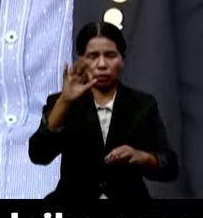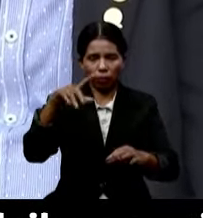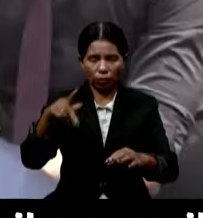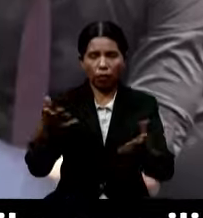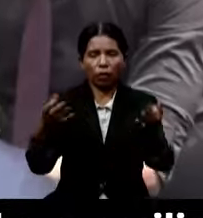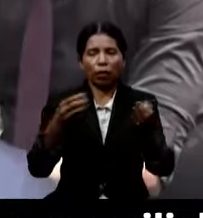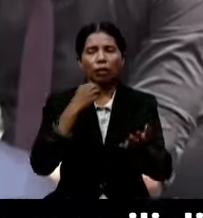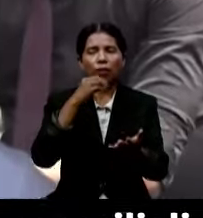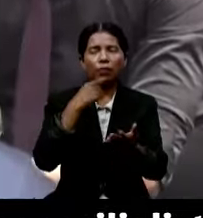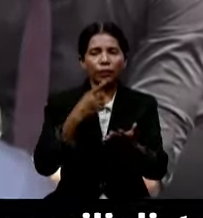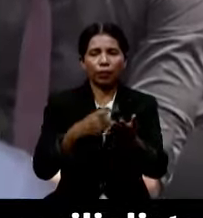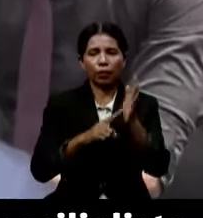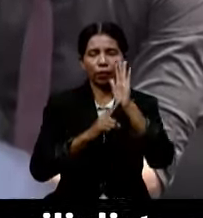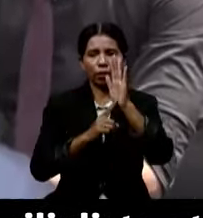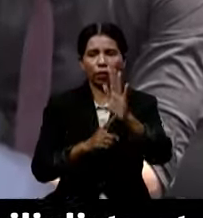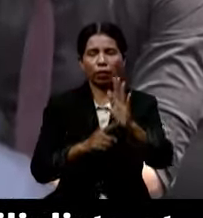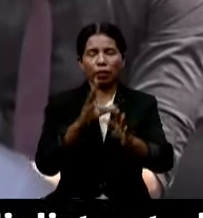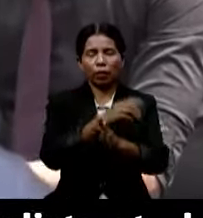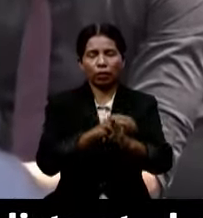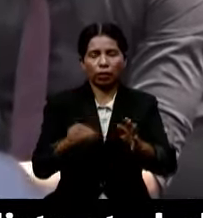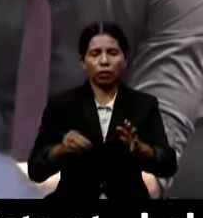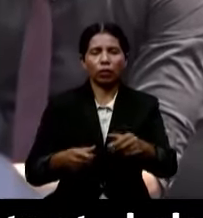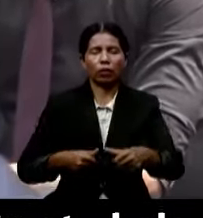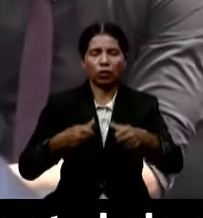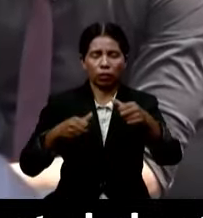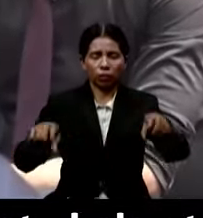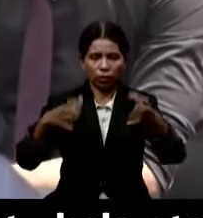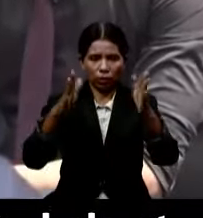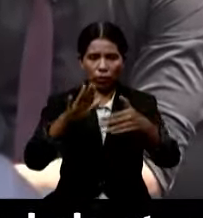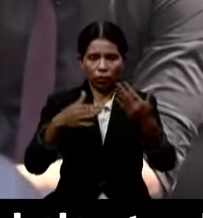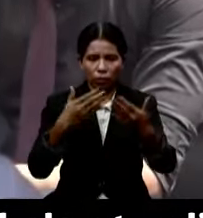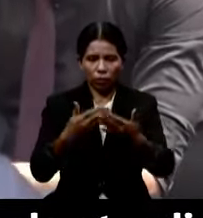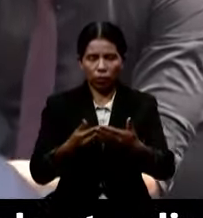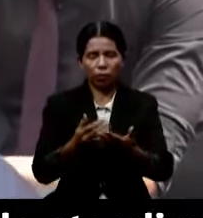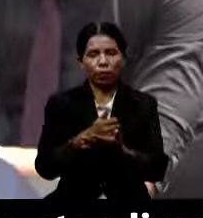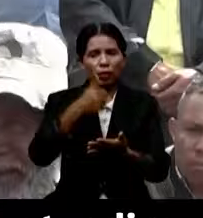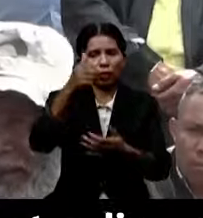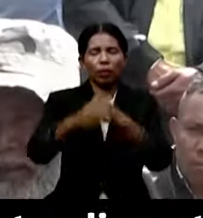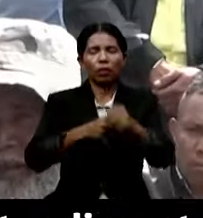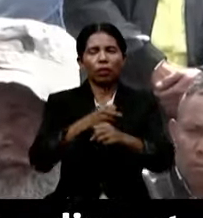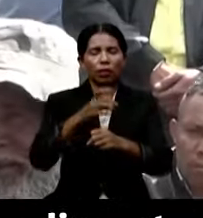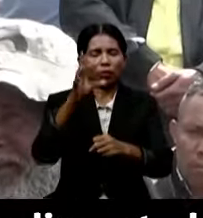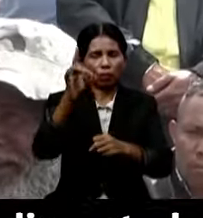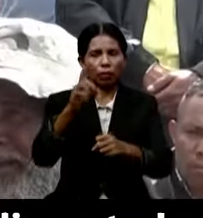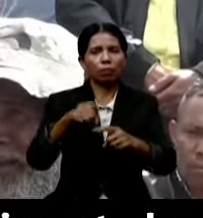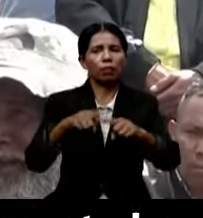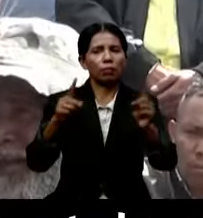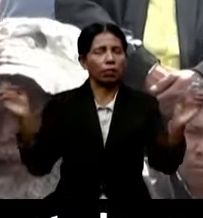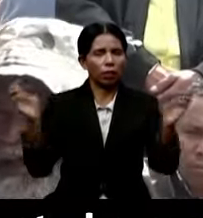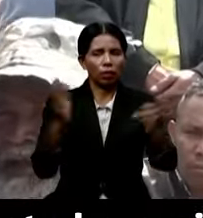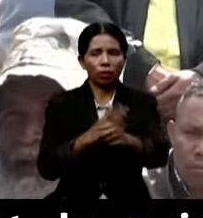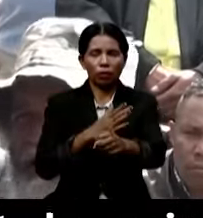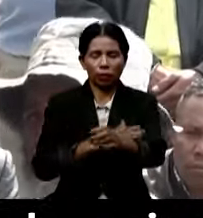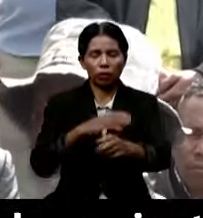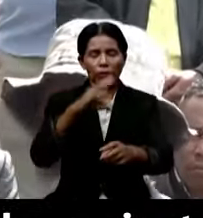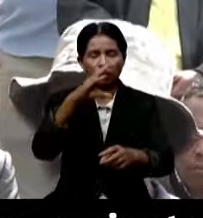cara propõe uma promoção por antiguidade, kata funcionário sira nebe passaona tinang valo, mas bem, nunca promove.